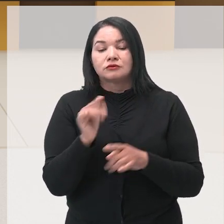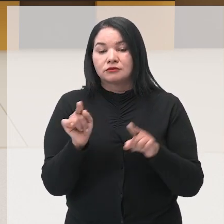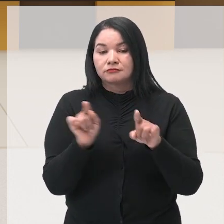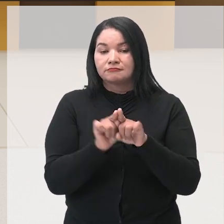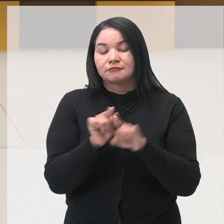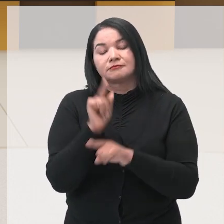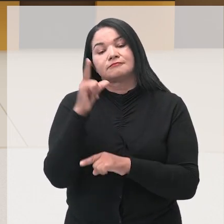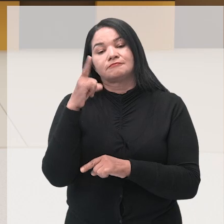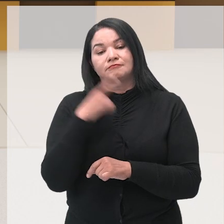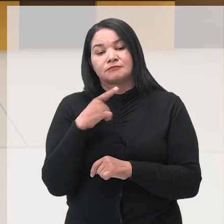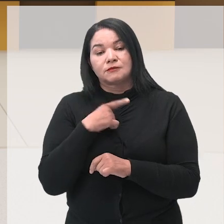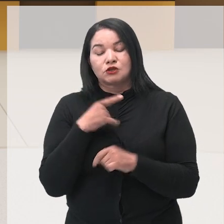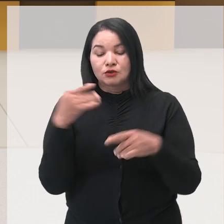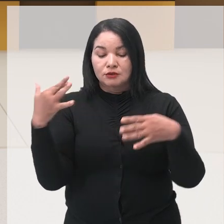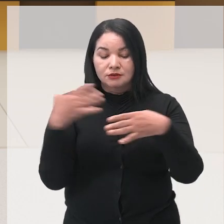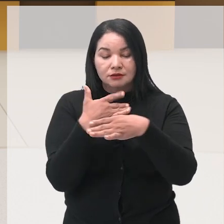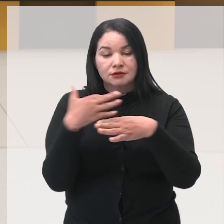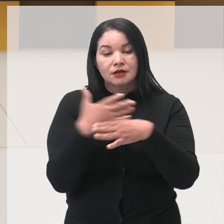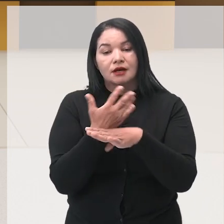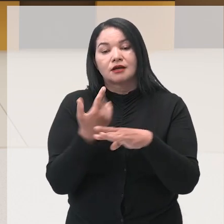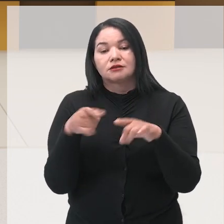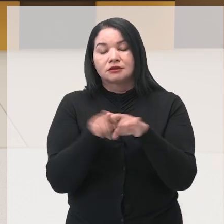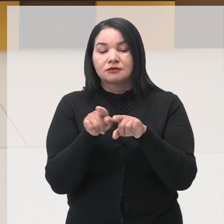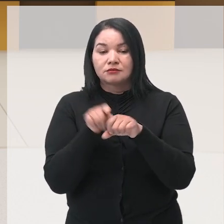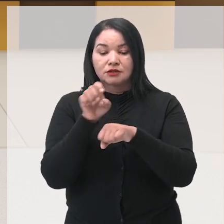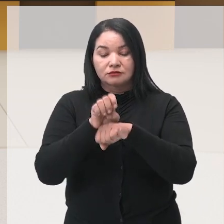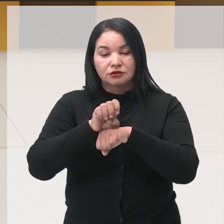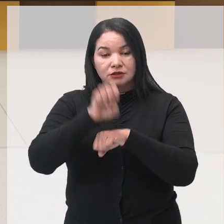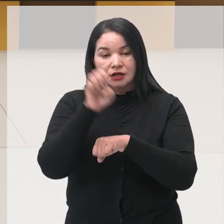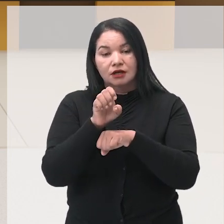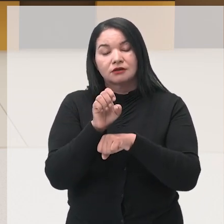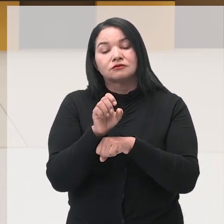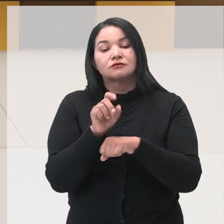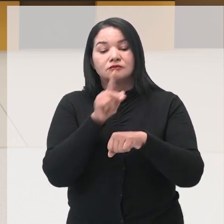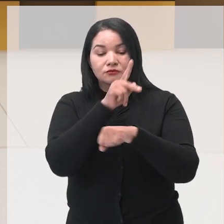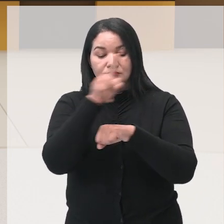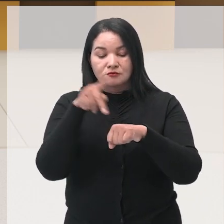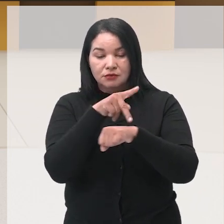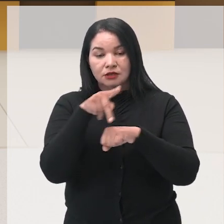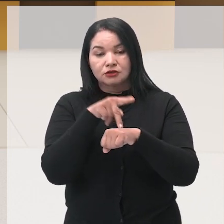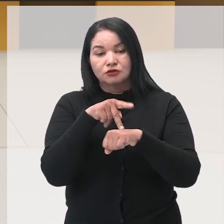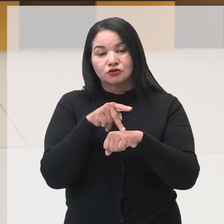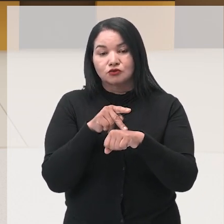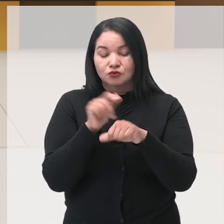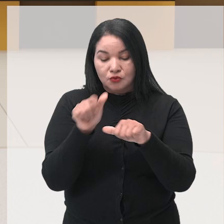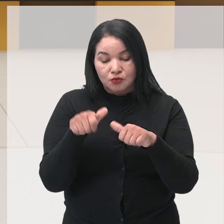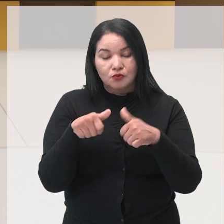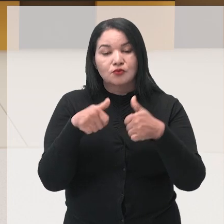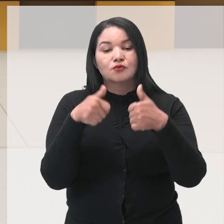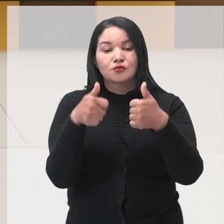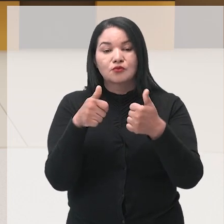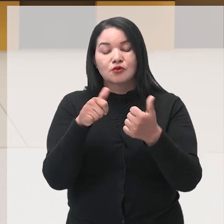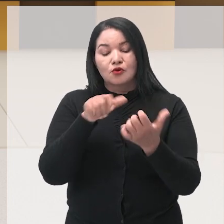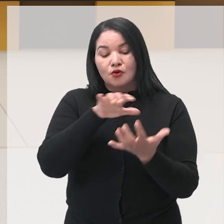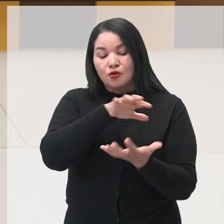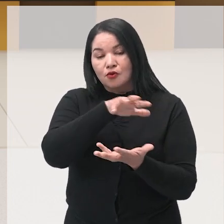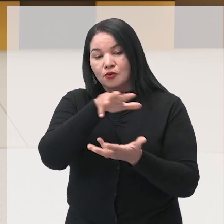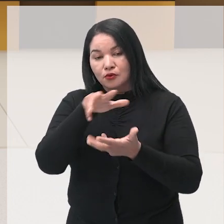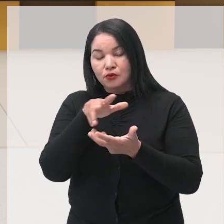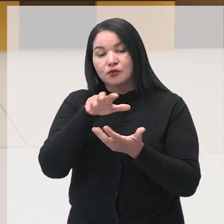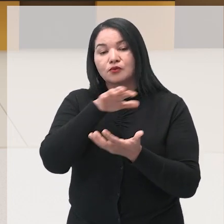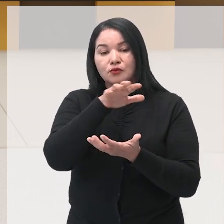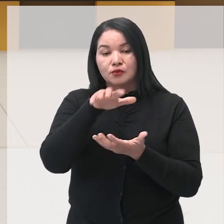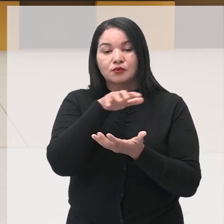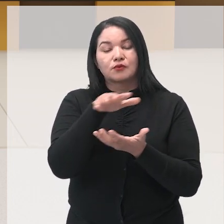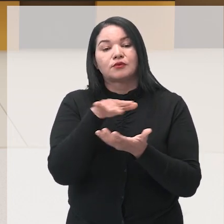iremos ter uma cidade, um estado e um país muito mais sustentável. E que